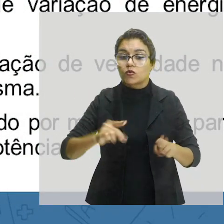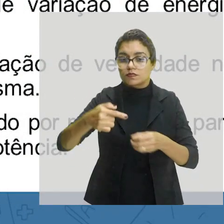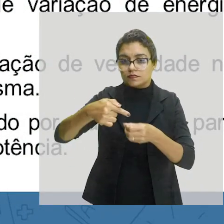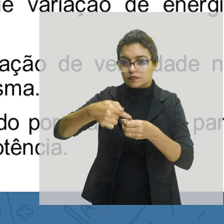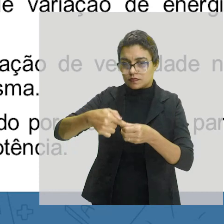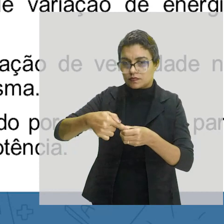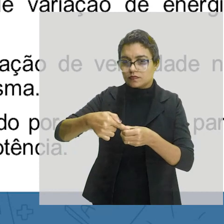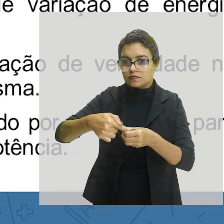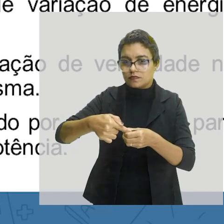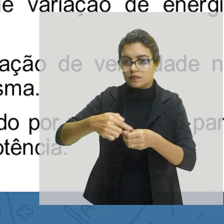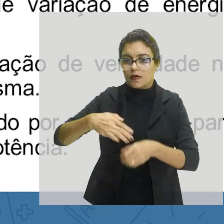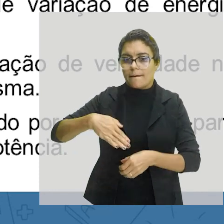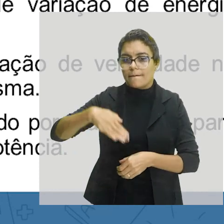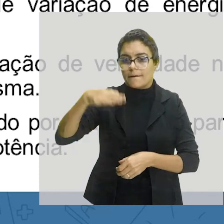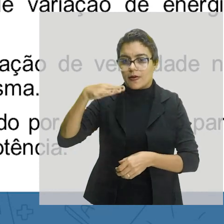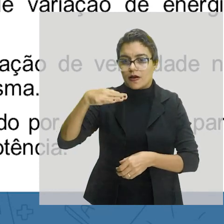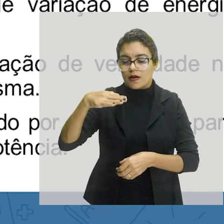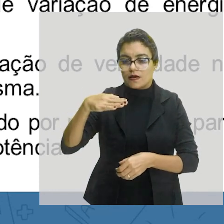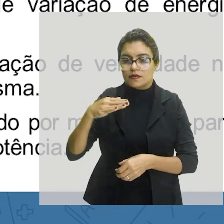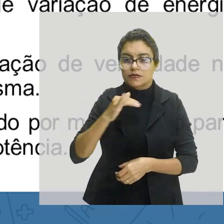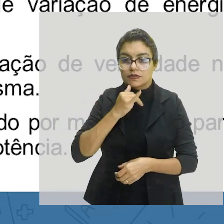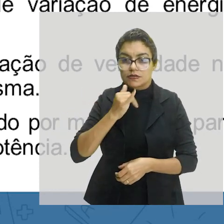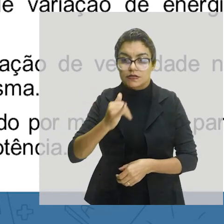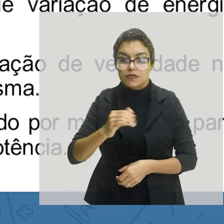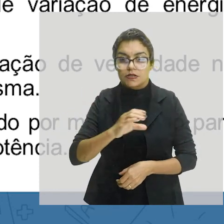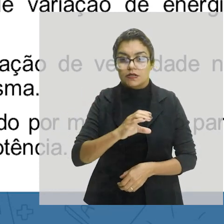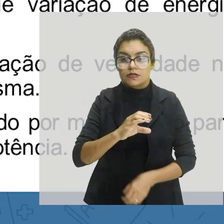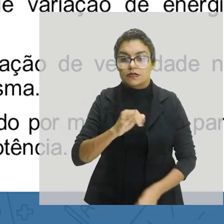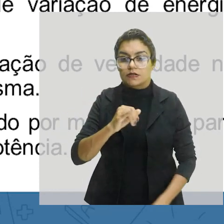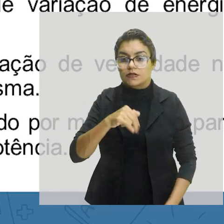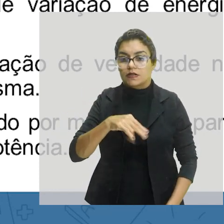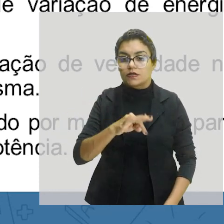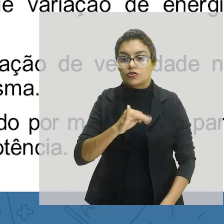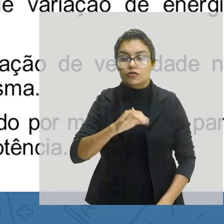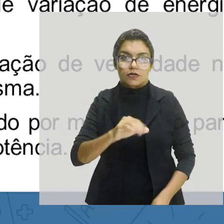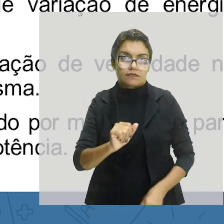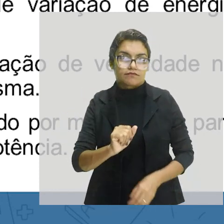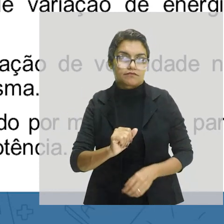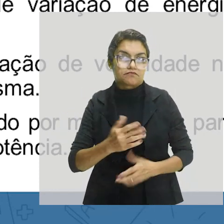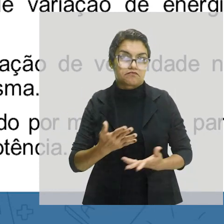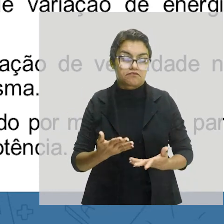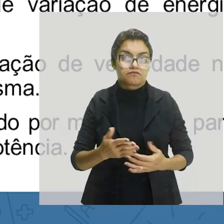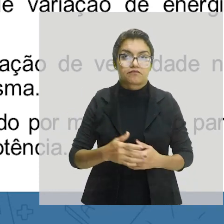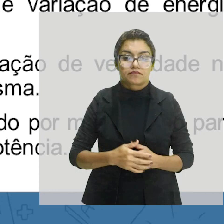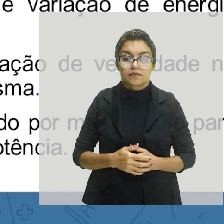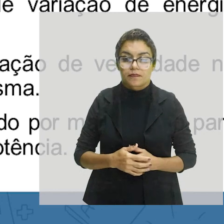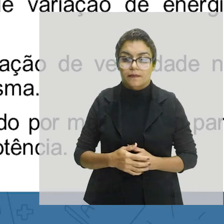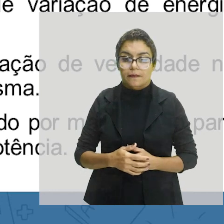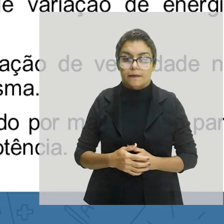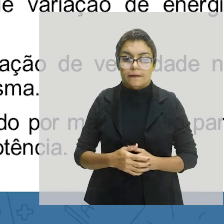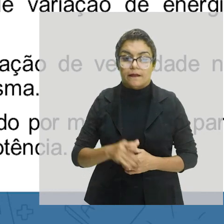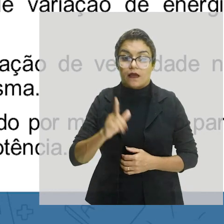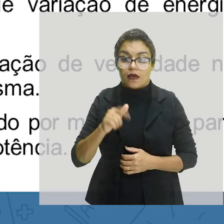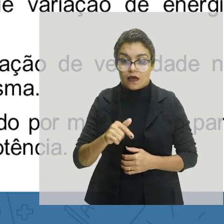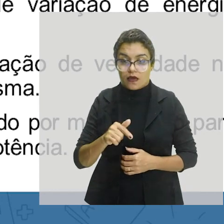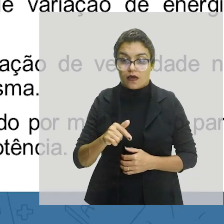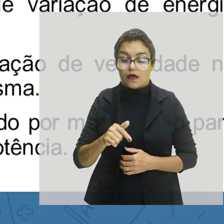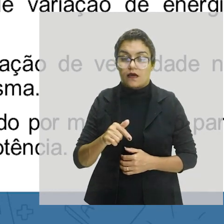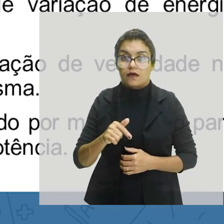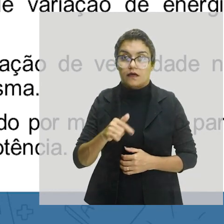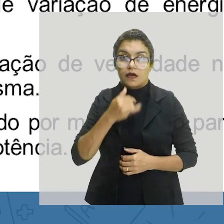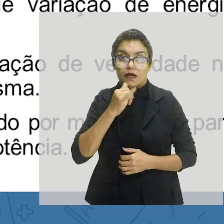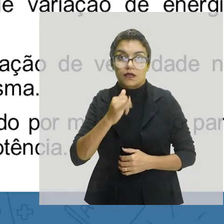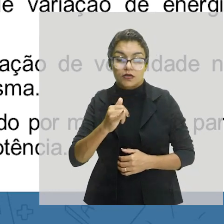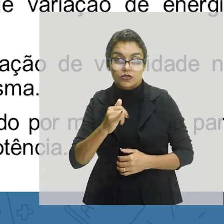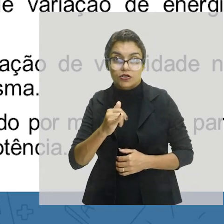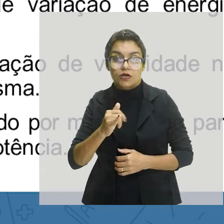atinge maior energia cinética. Certo? Esta é a que desenvolve